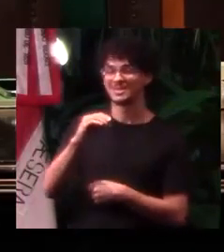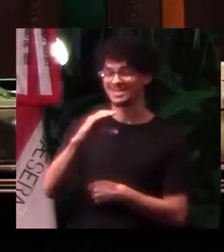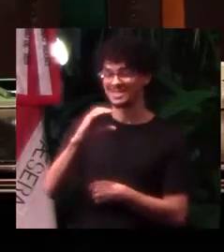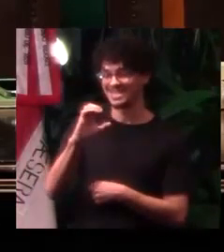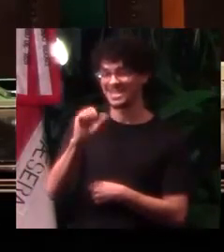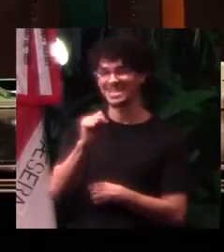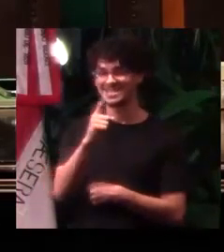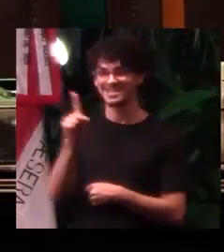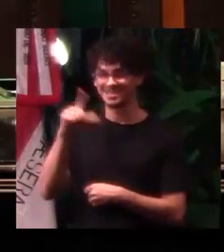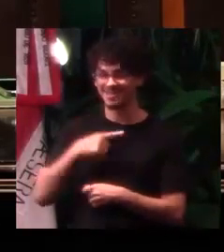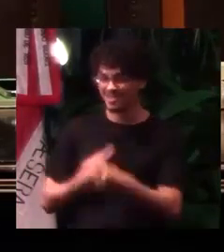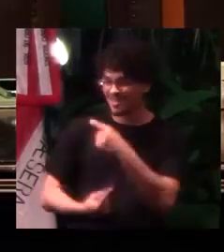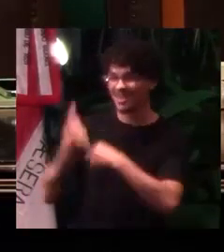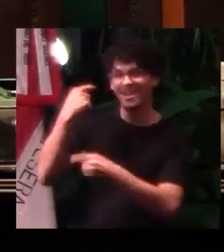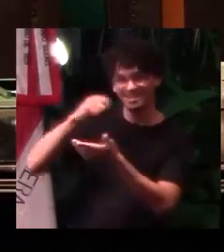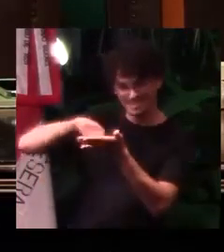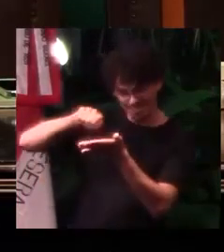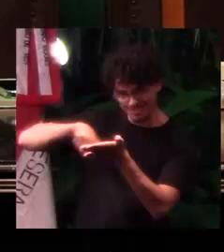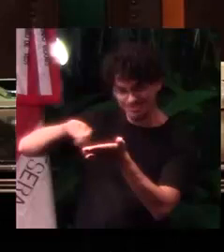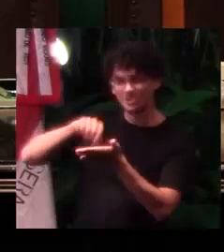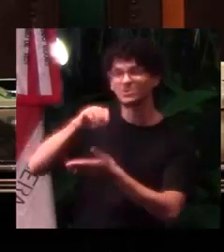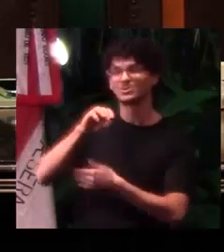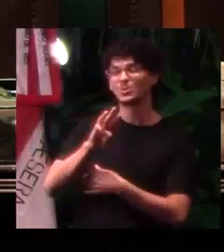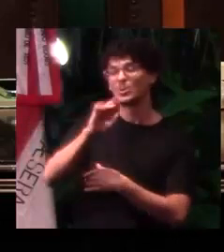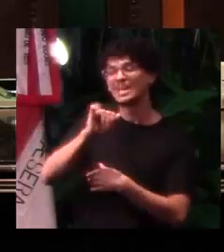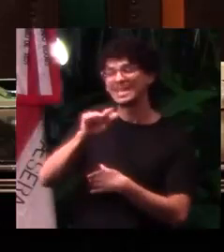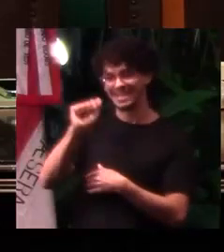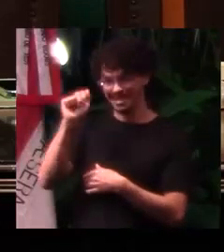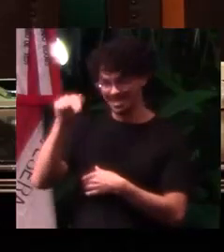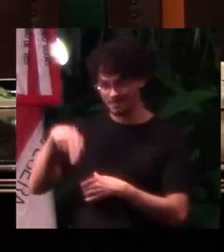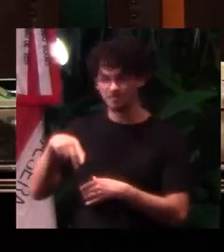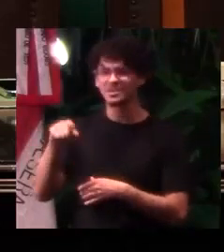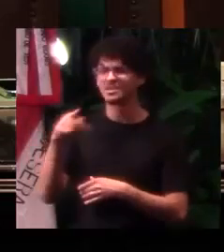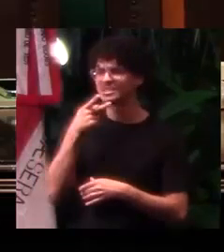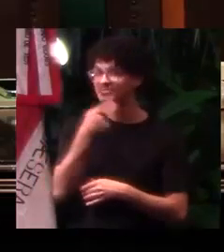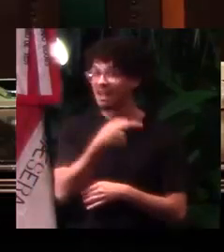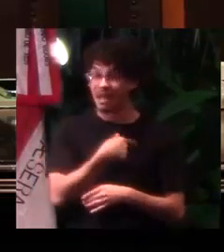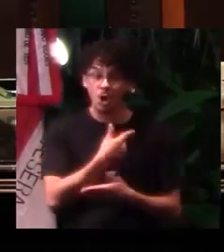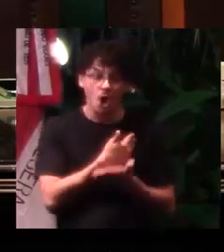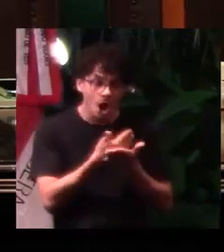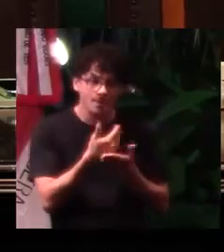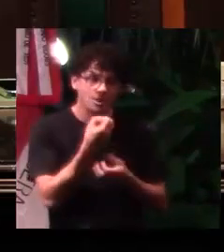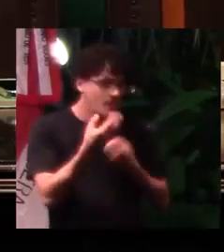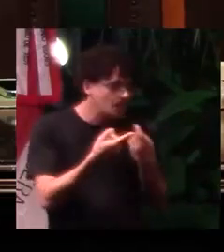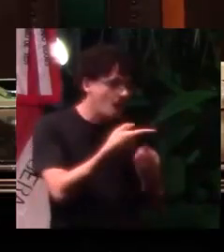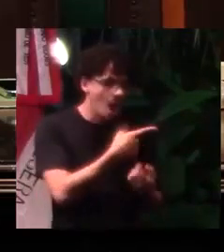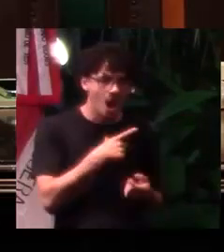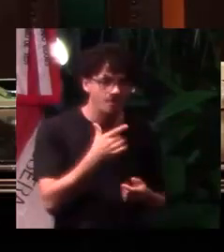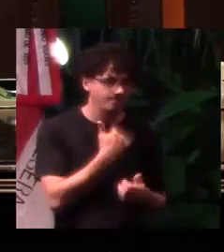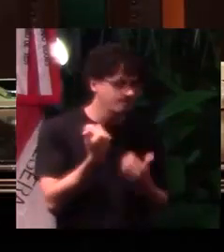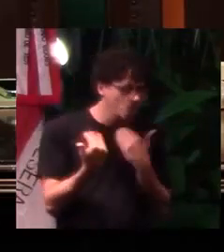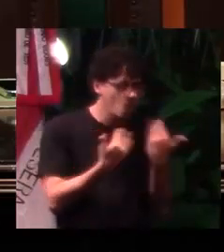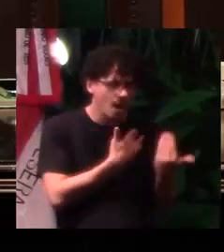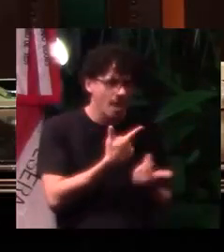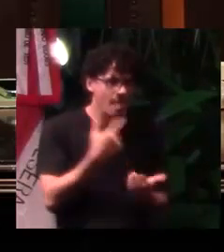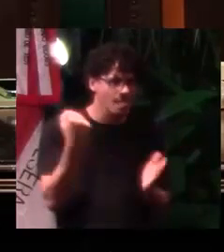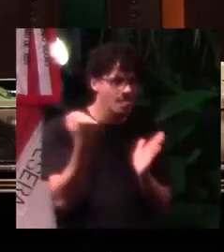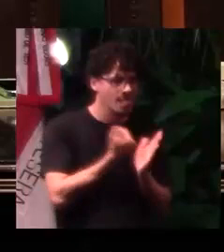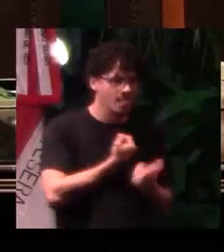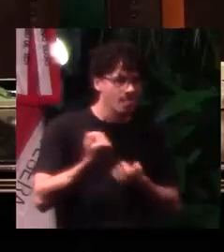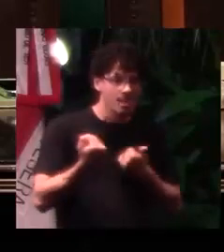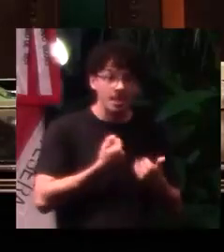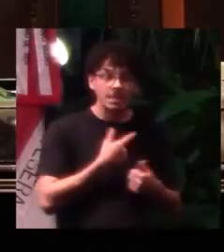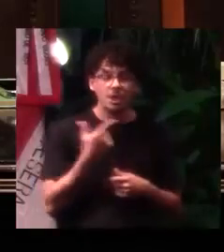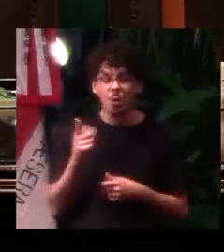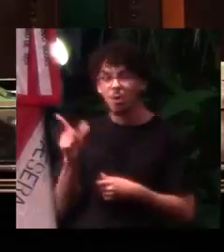interessante, né? Quando o povo começa a comentar ali que o César morreu, foi assassinado no Senado, e vem alguém ali e